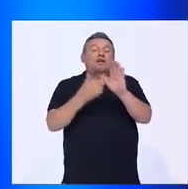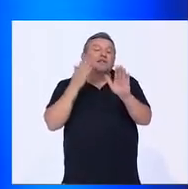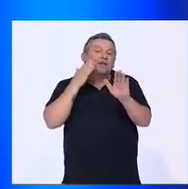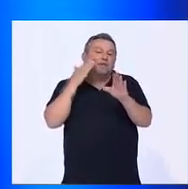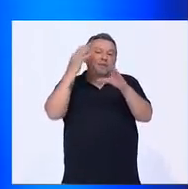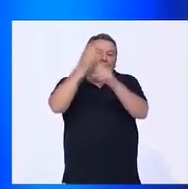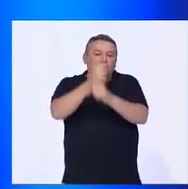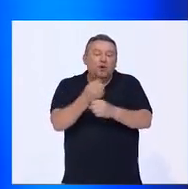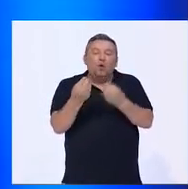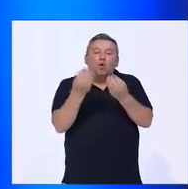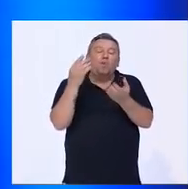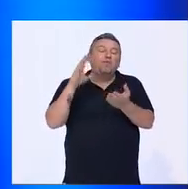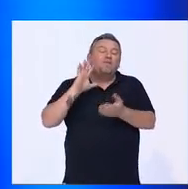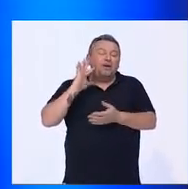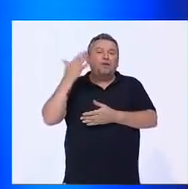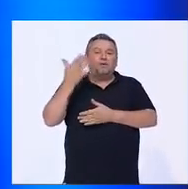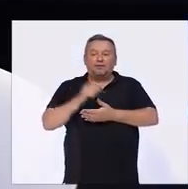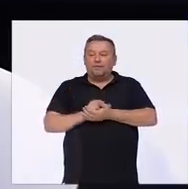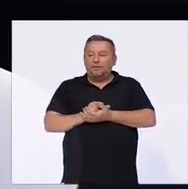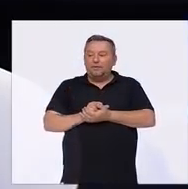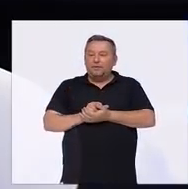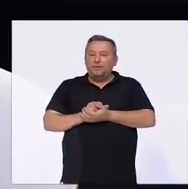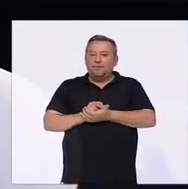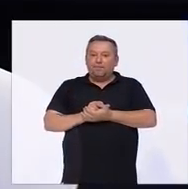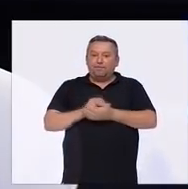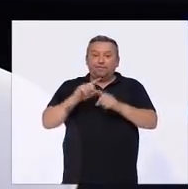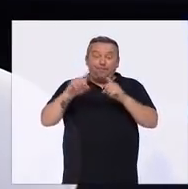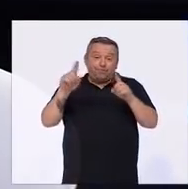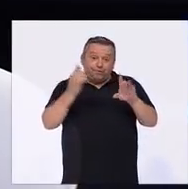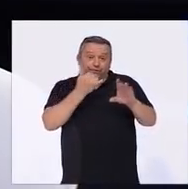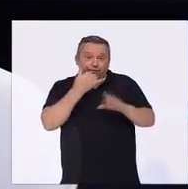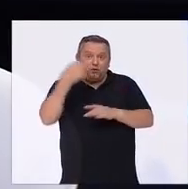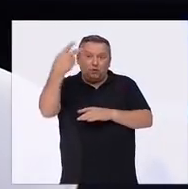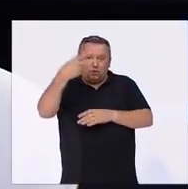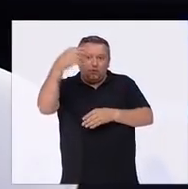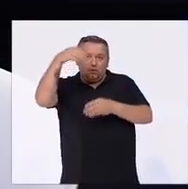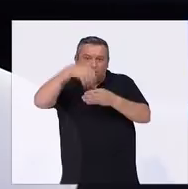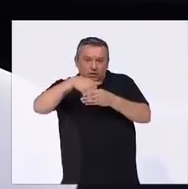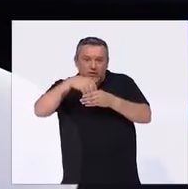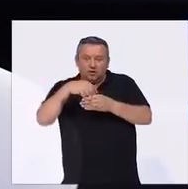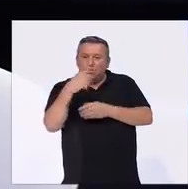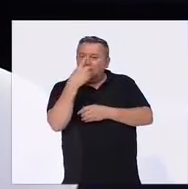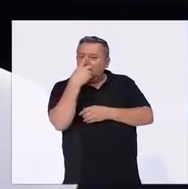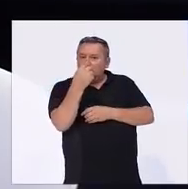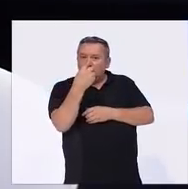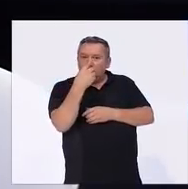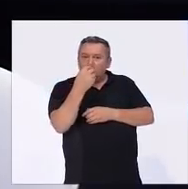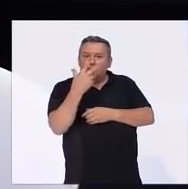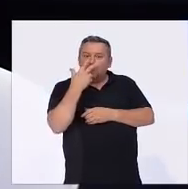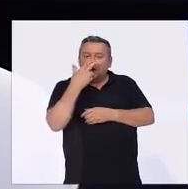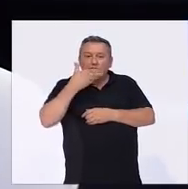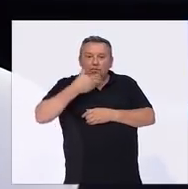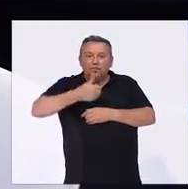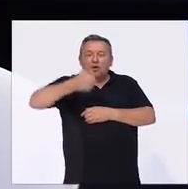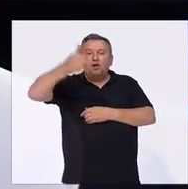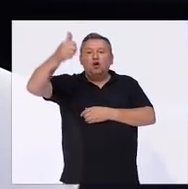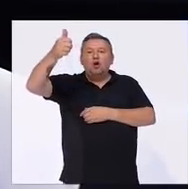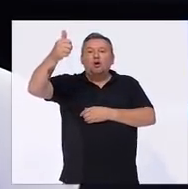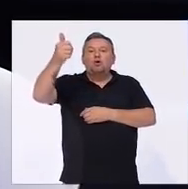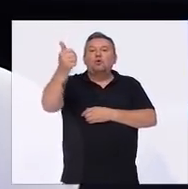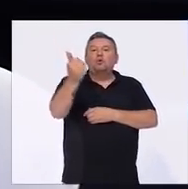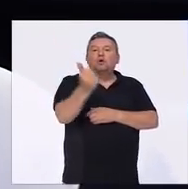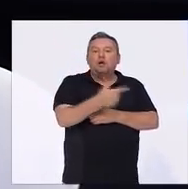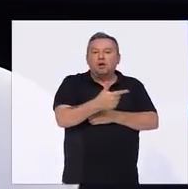Congresso. Aliás, em 2019. Num segundo turno, o desempenho de Geraldo Alckmin aparece muito melhor do que...